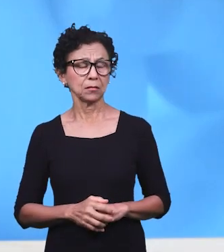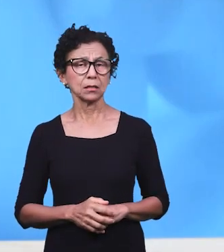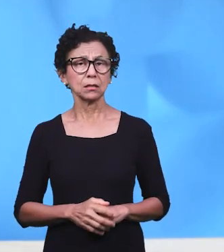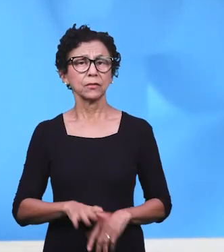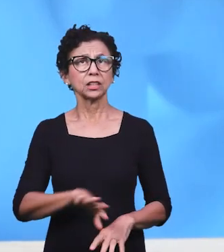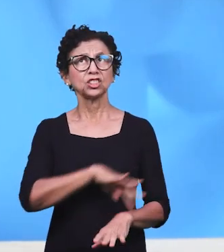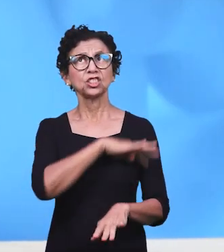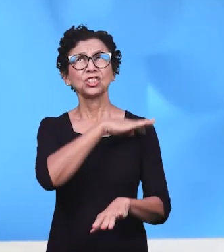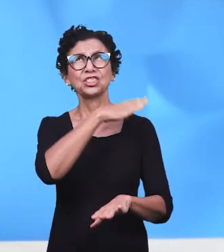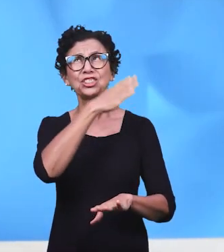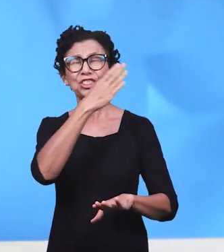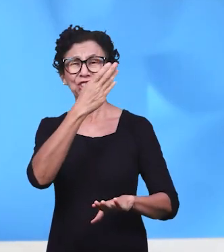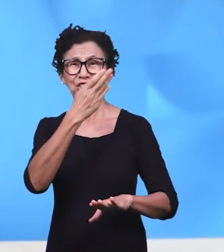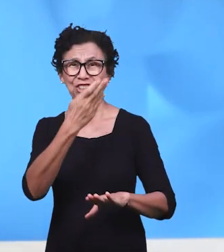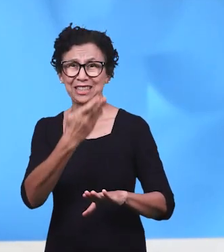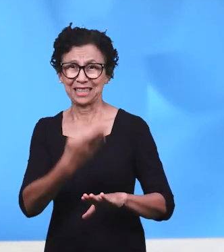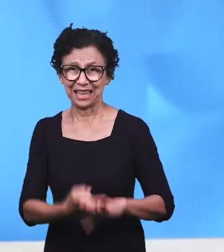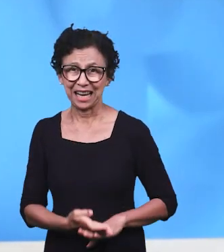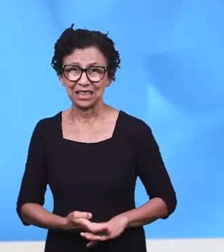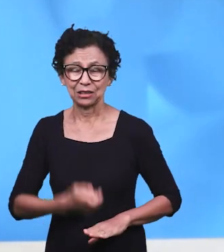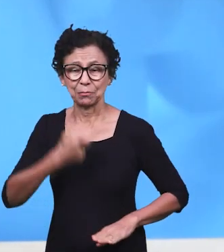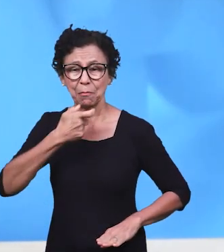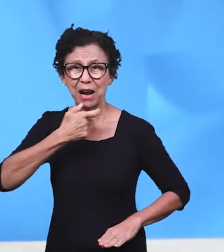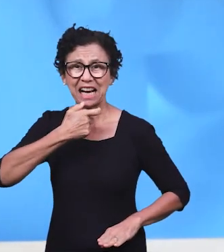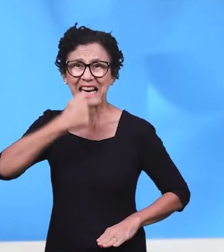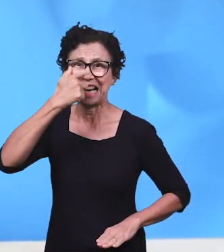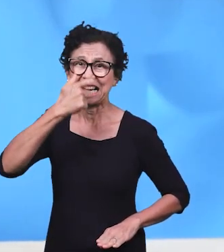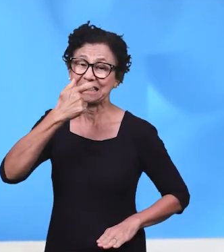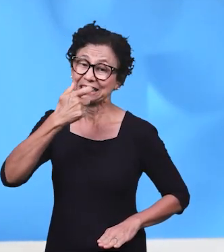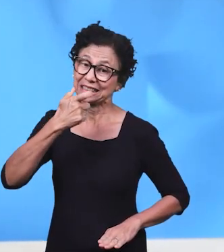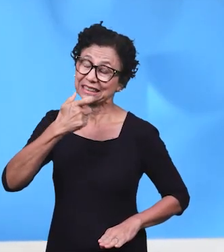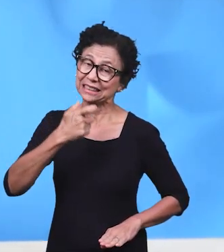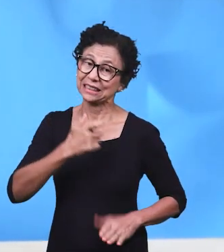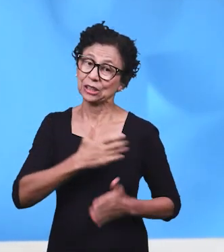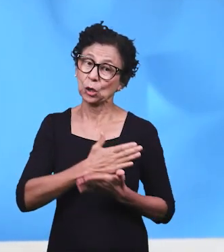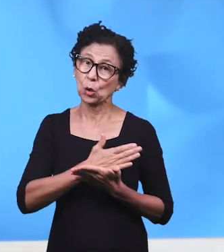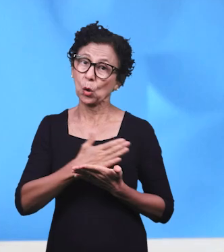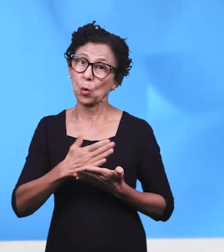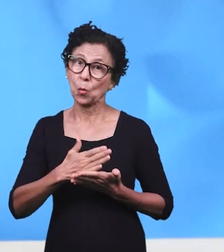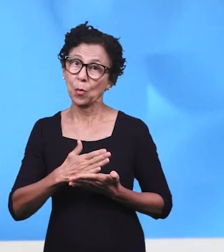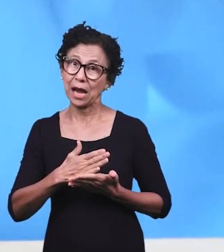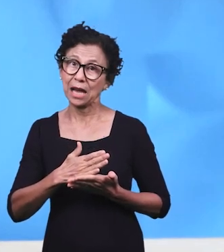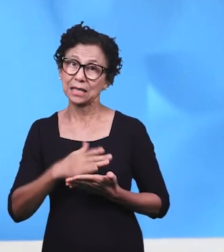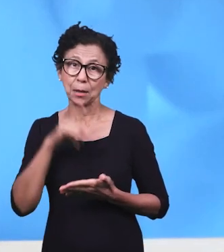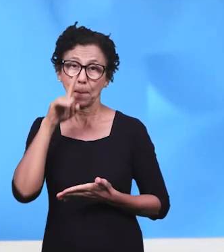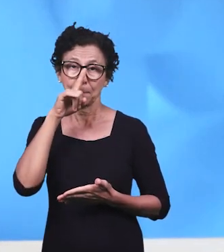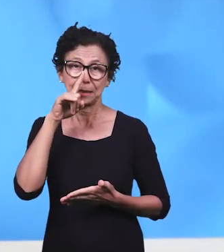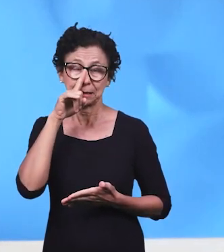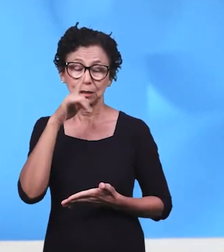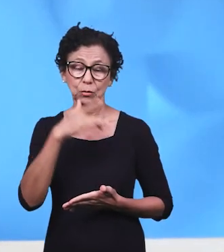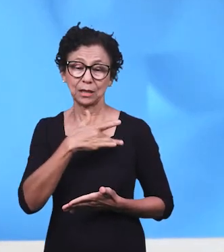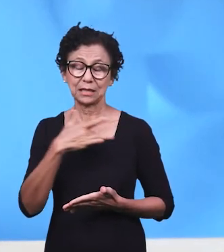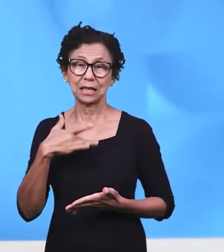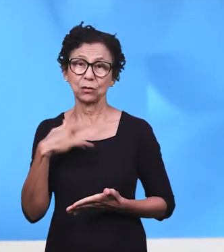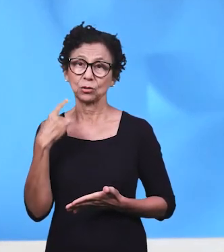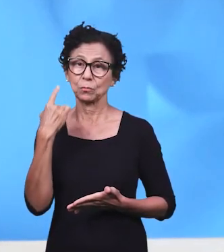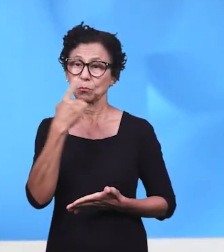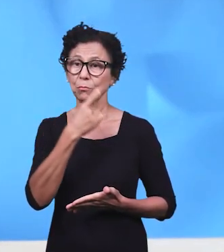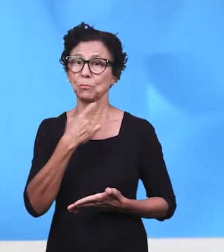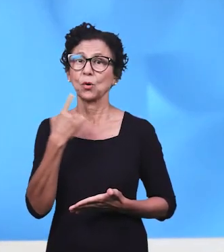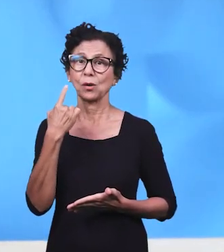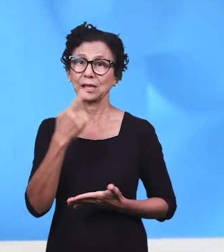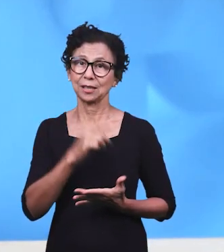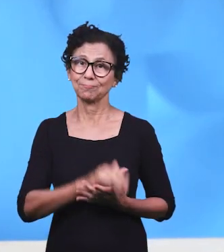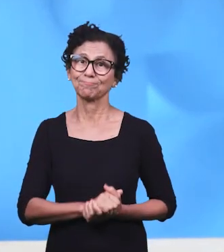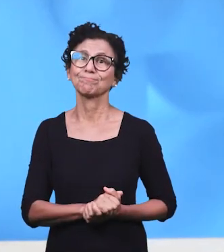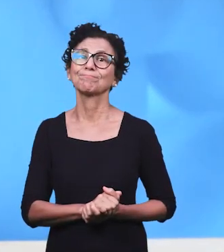durante um longo período de tempo, aí a gente já começa a entrar numa parte de riscos à saúde bucal. Então, eu